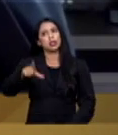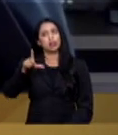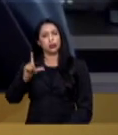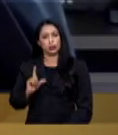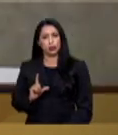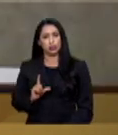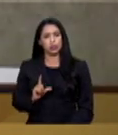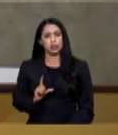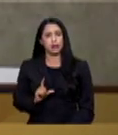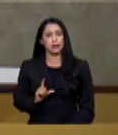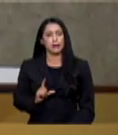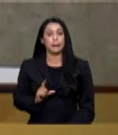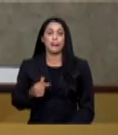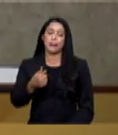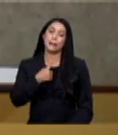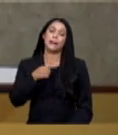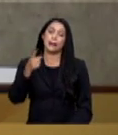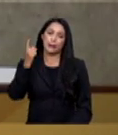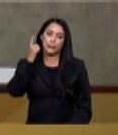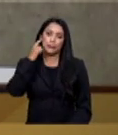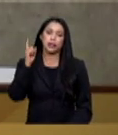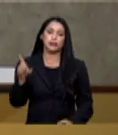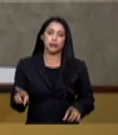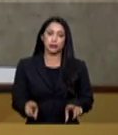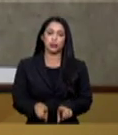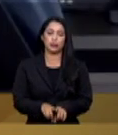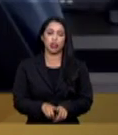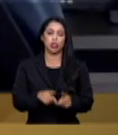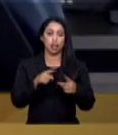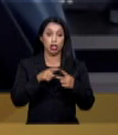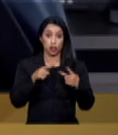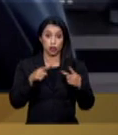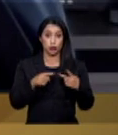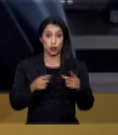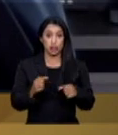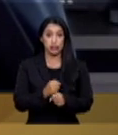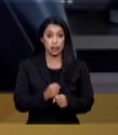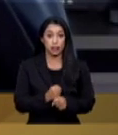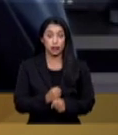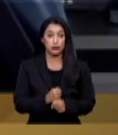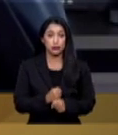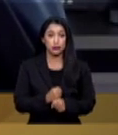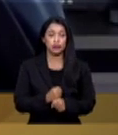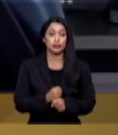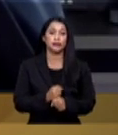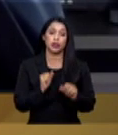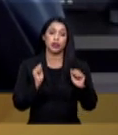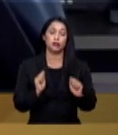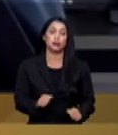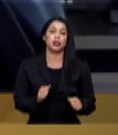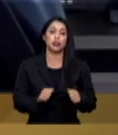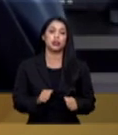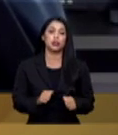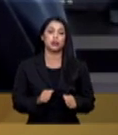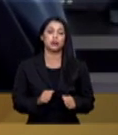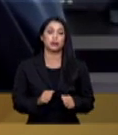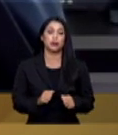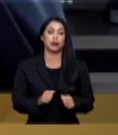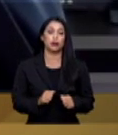também modulo em 2 anos para que se possam